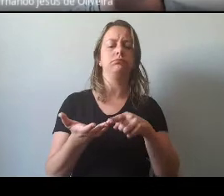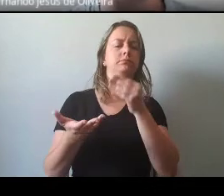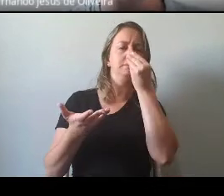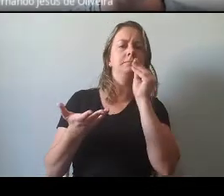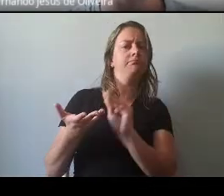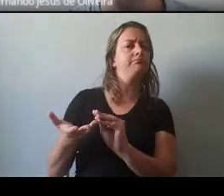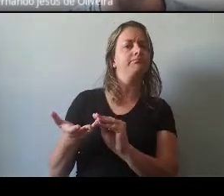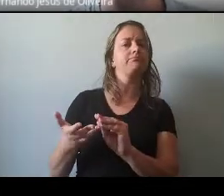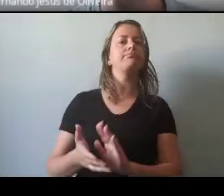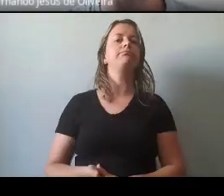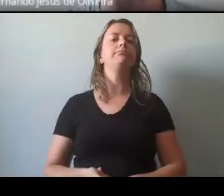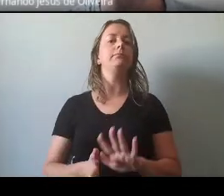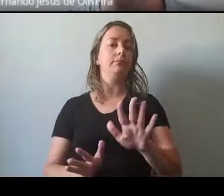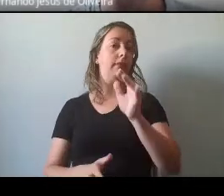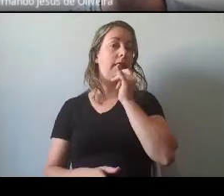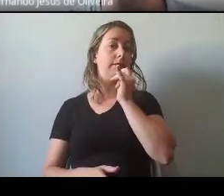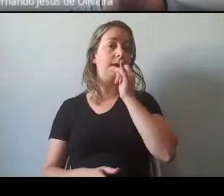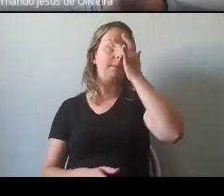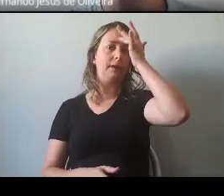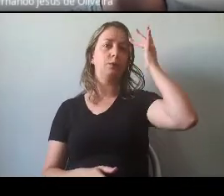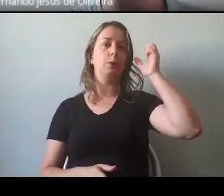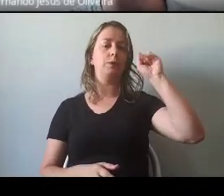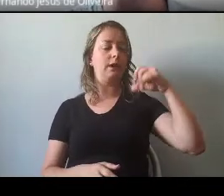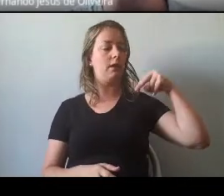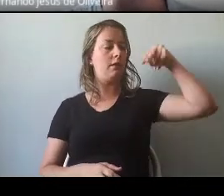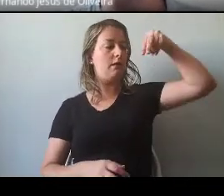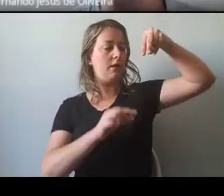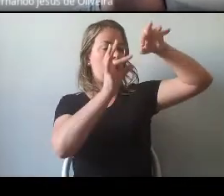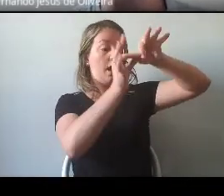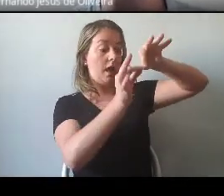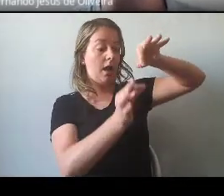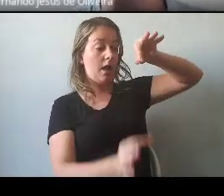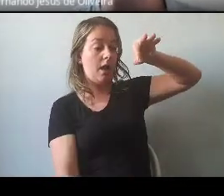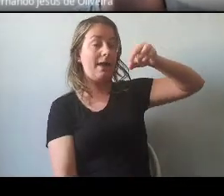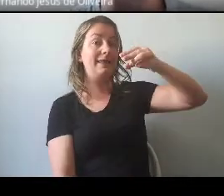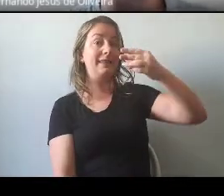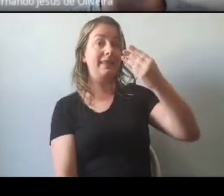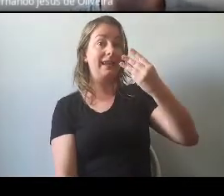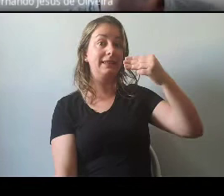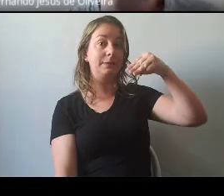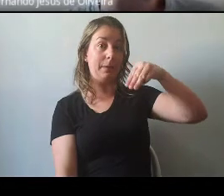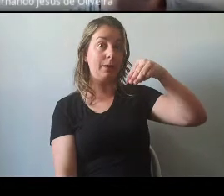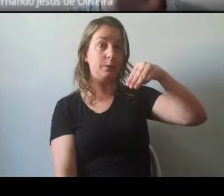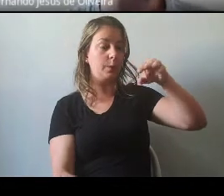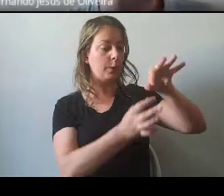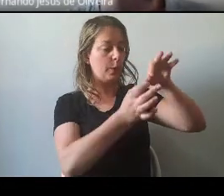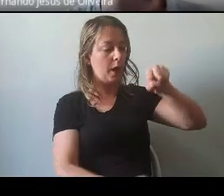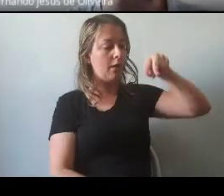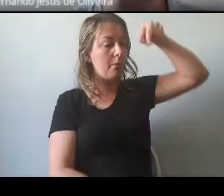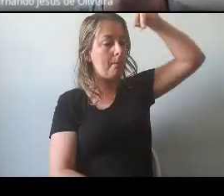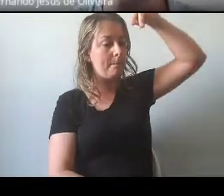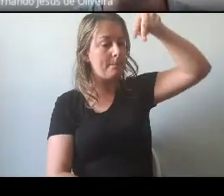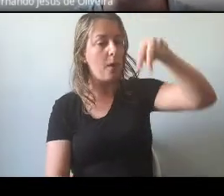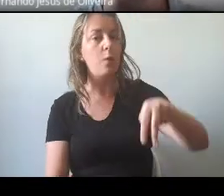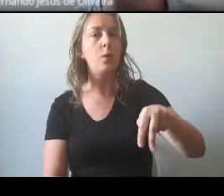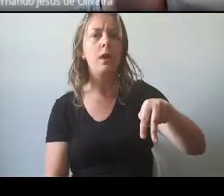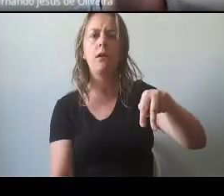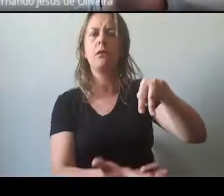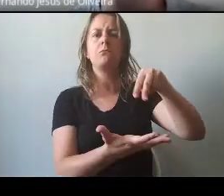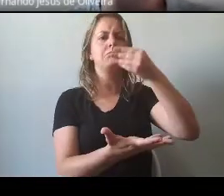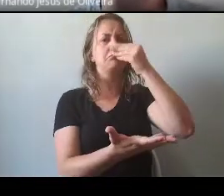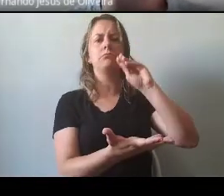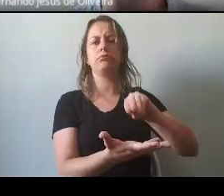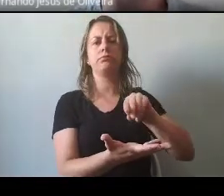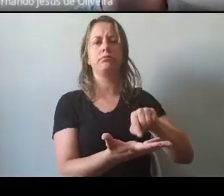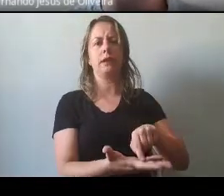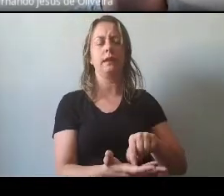desprezível, tá? Por exemplo, uma pessoa pulando de 3 metros de altura, a resistência do ar é desprezível. Uma